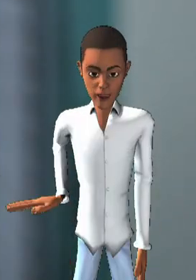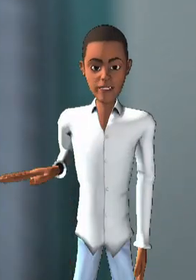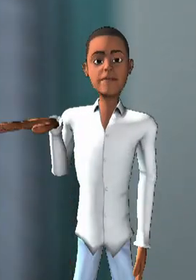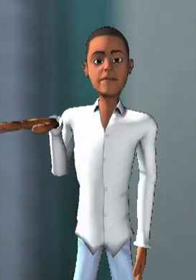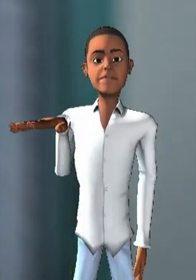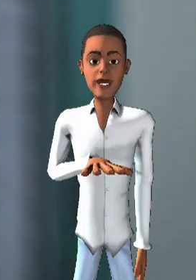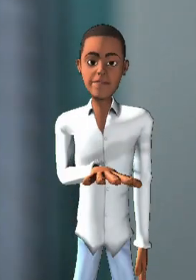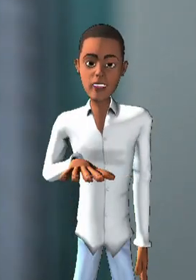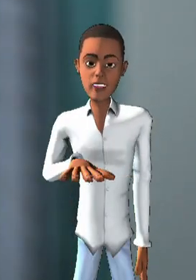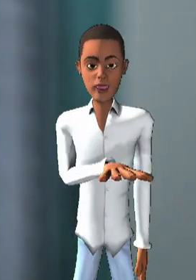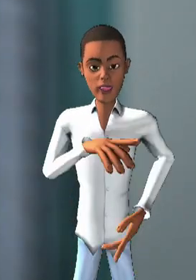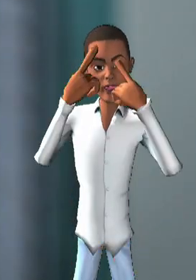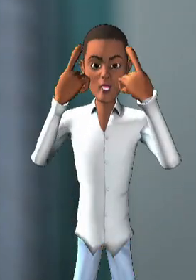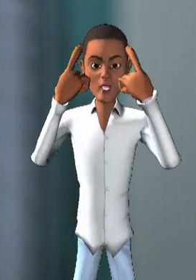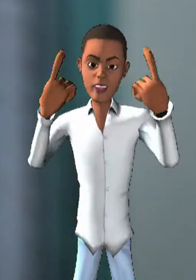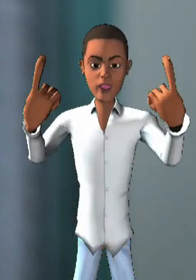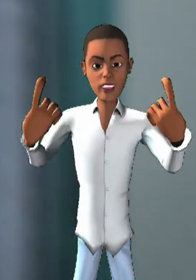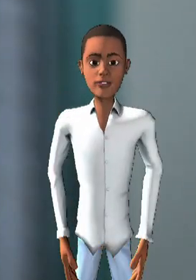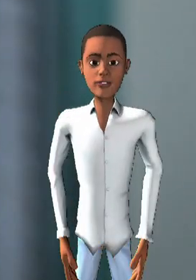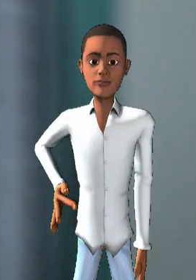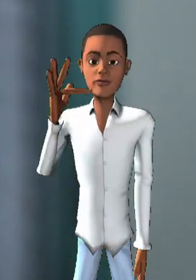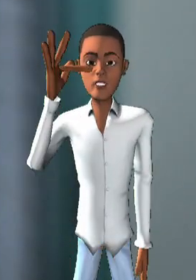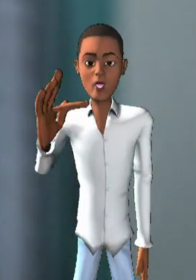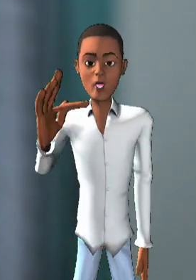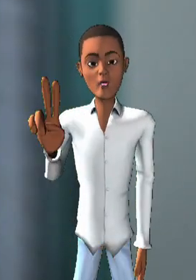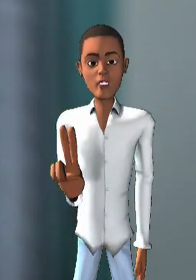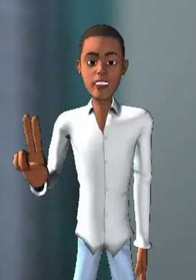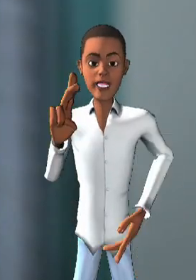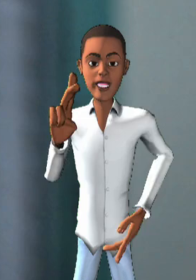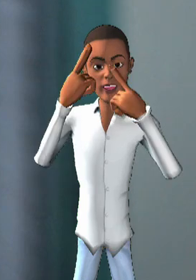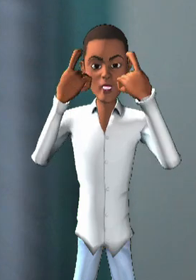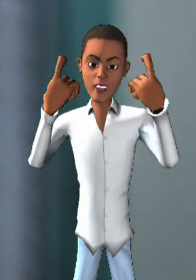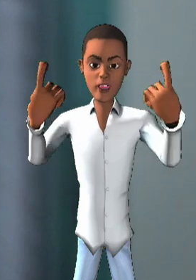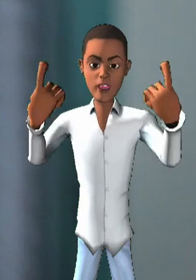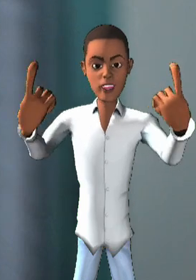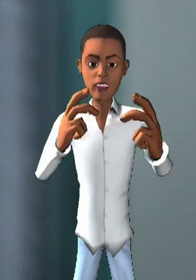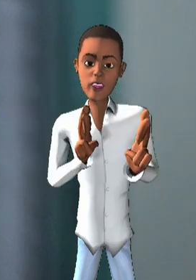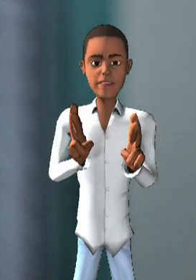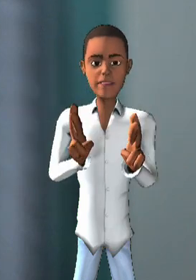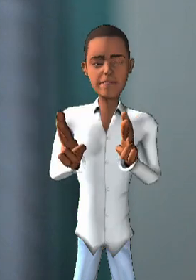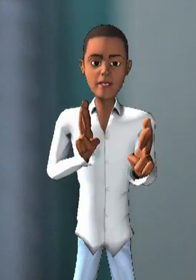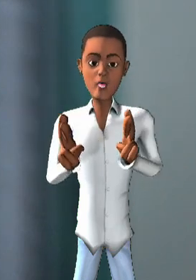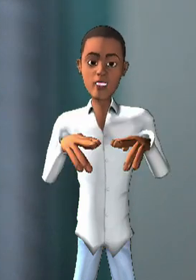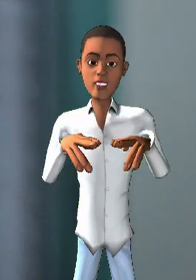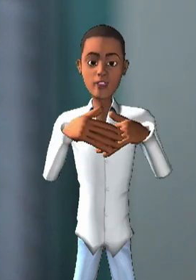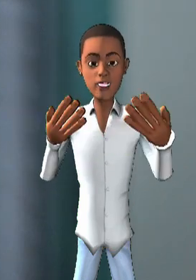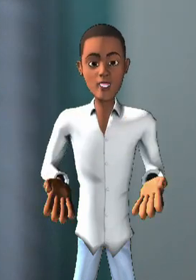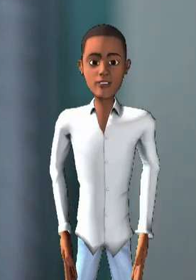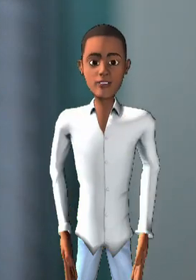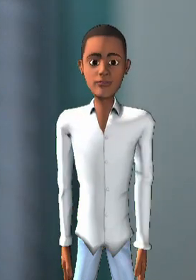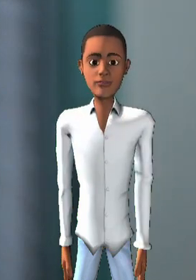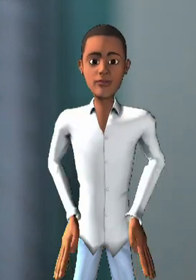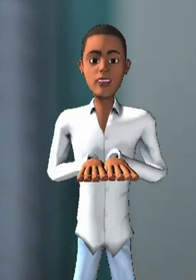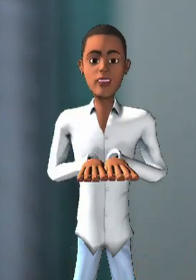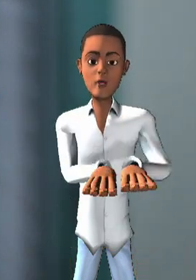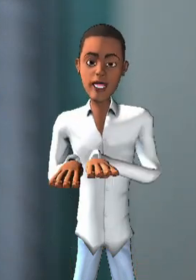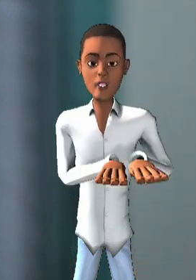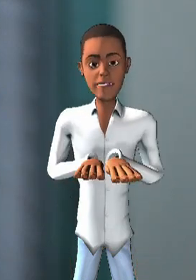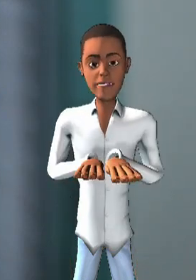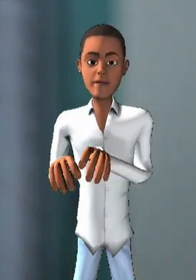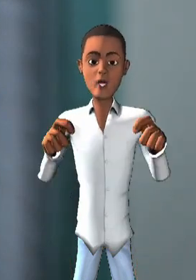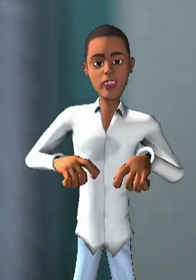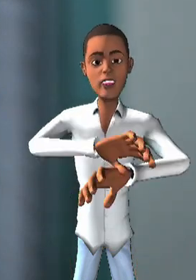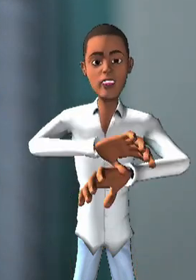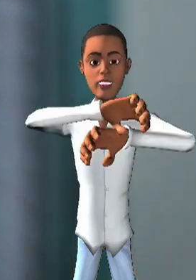que são criados em ambientes violentos tendem a aprender isso como forma de mediar suas relações também. Então, é